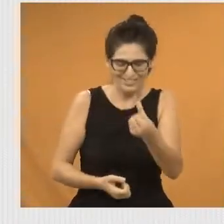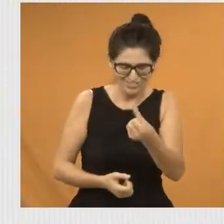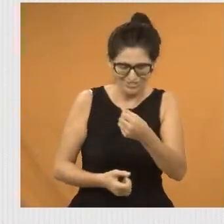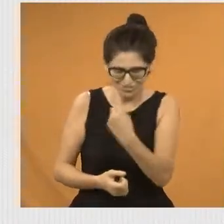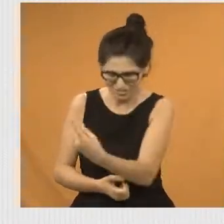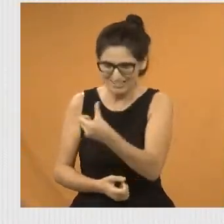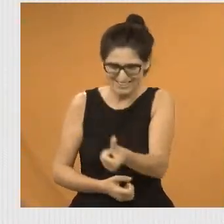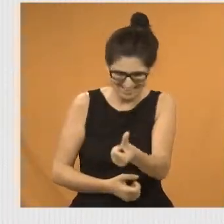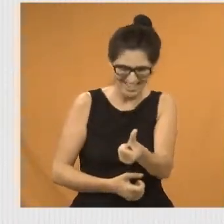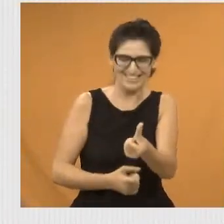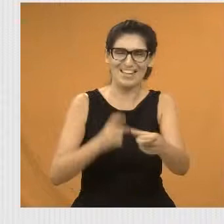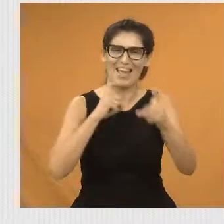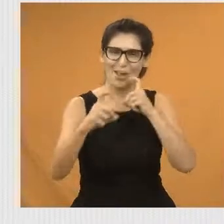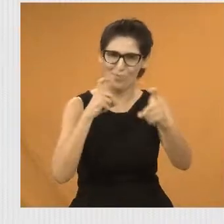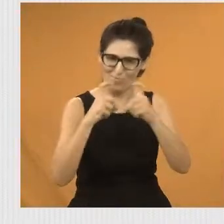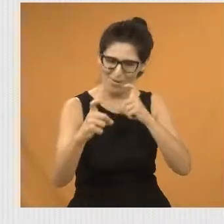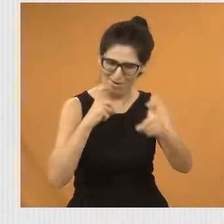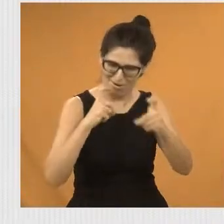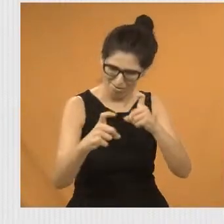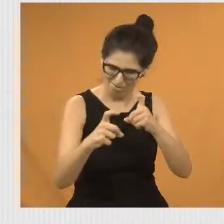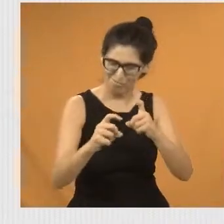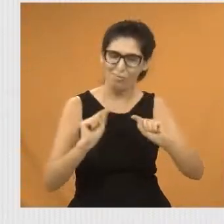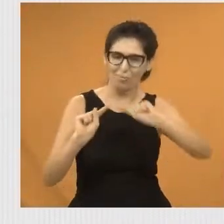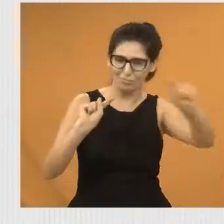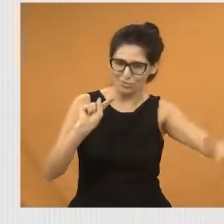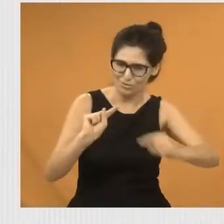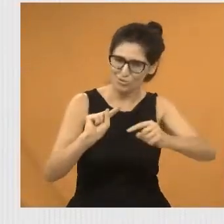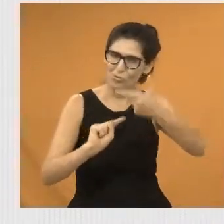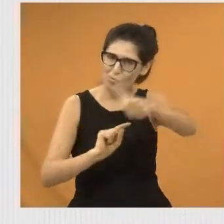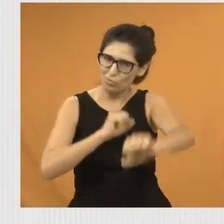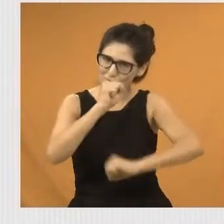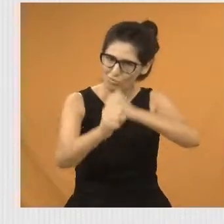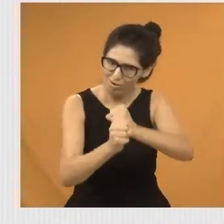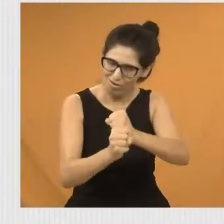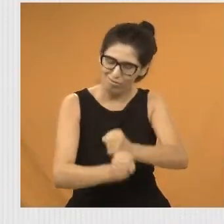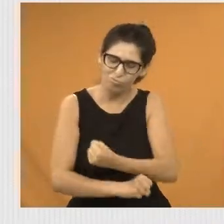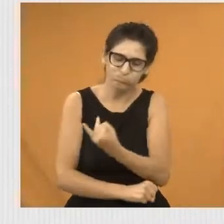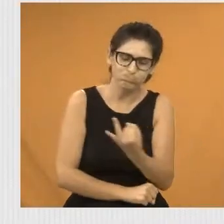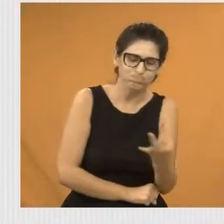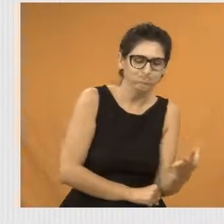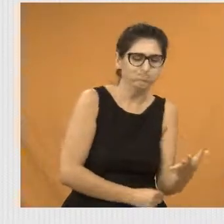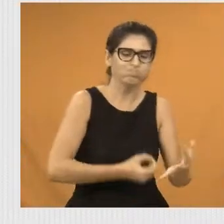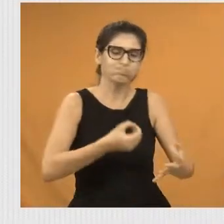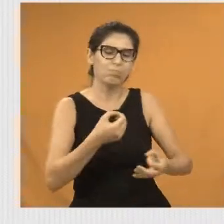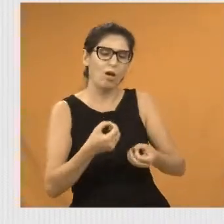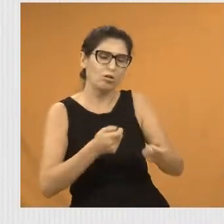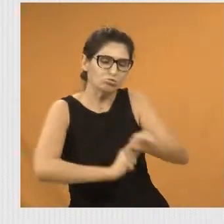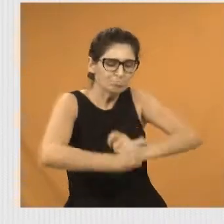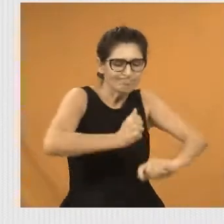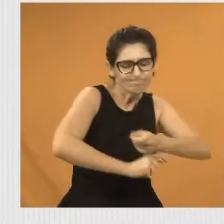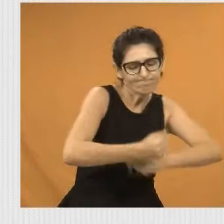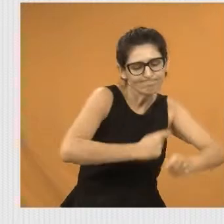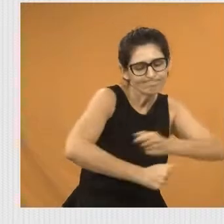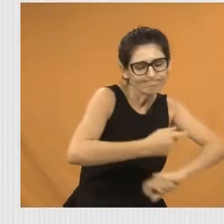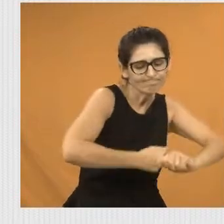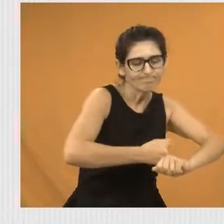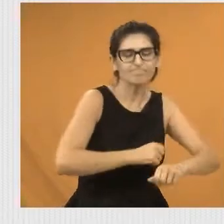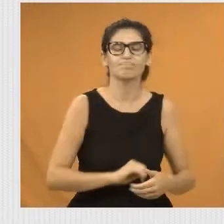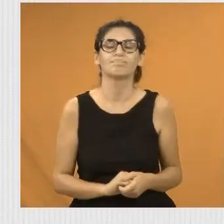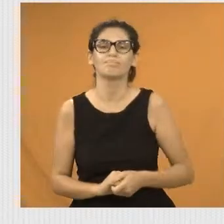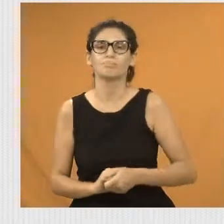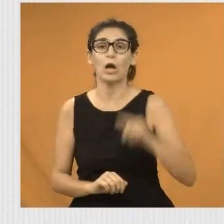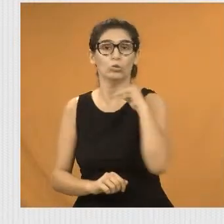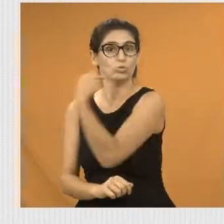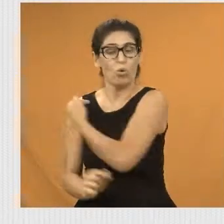gente elaborar o orçamento do ano que vem. Isso é muito democrático. Nós estamos aqui como servidores públicos e